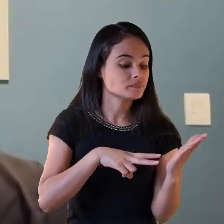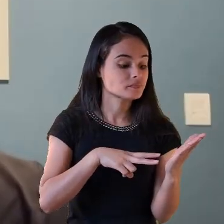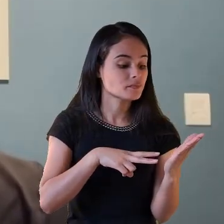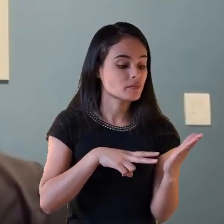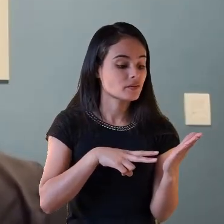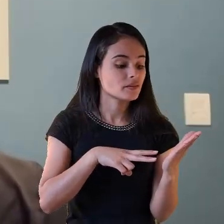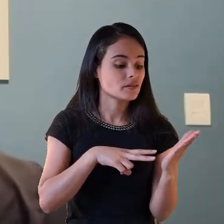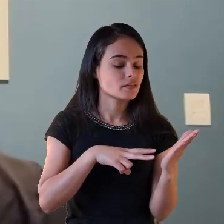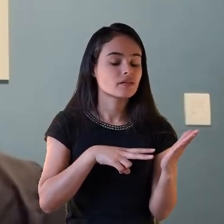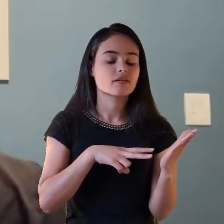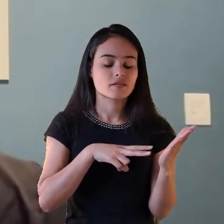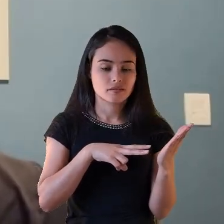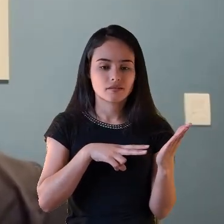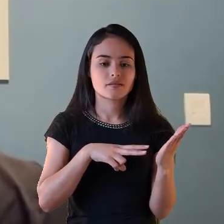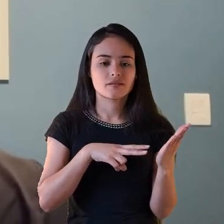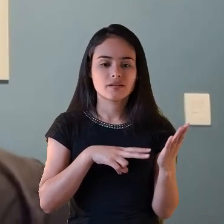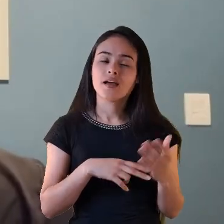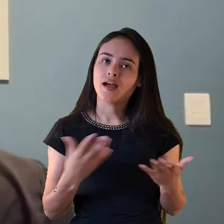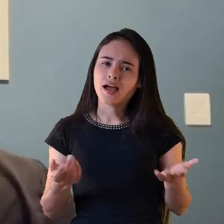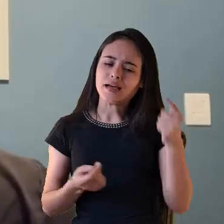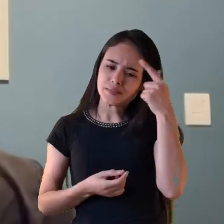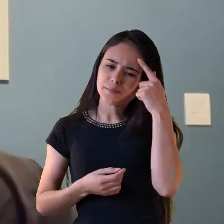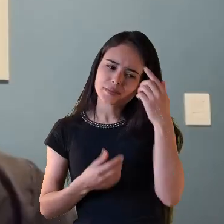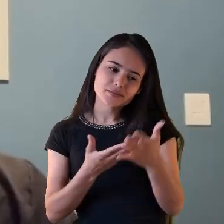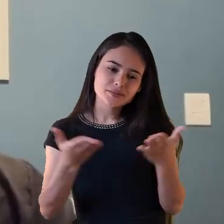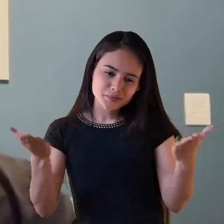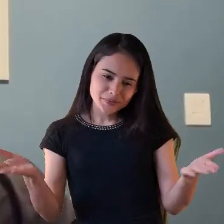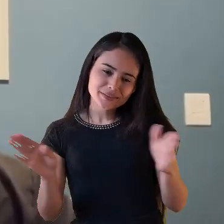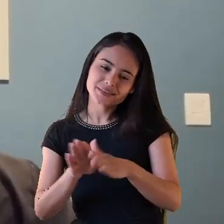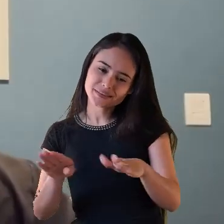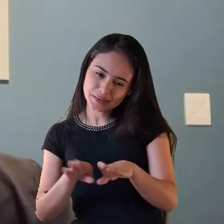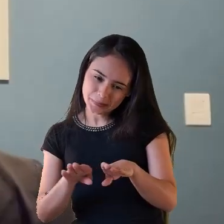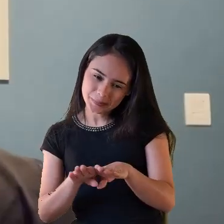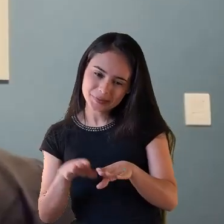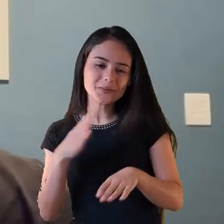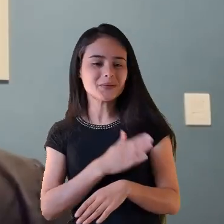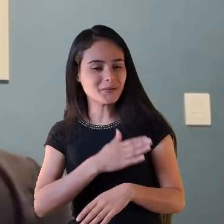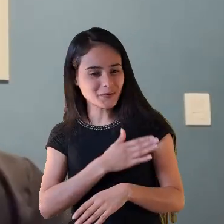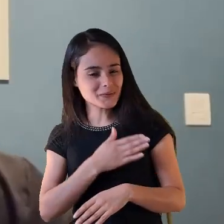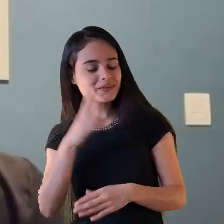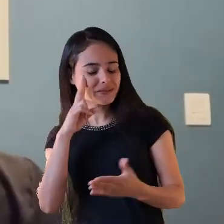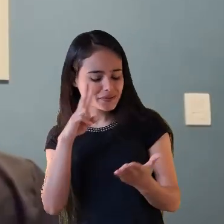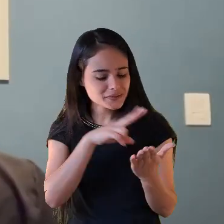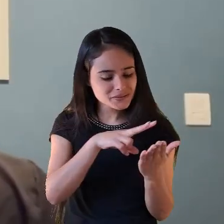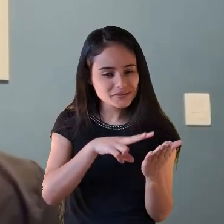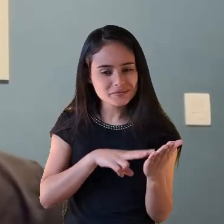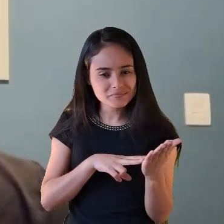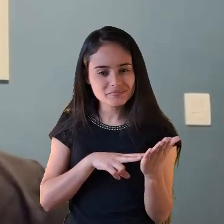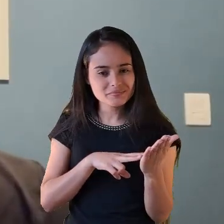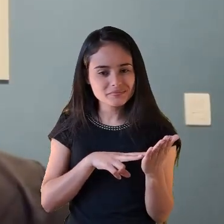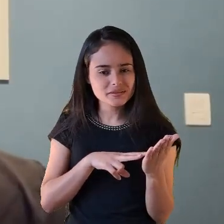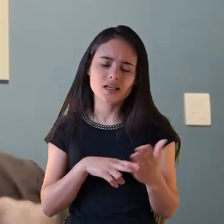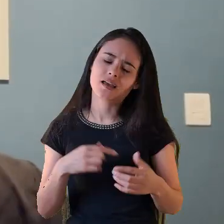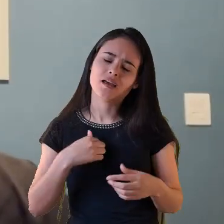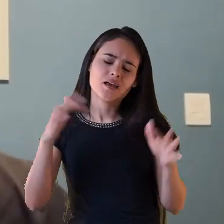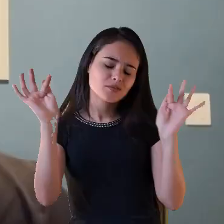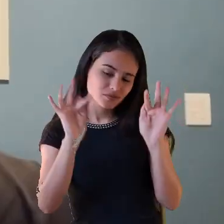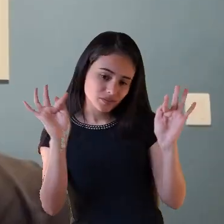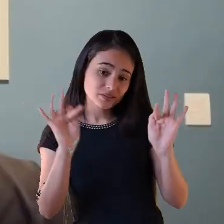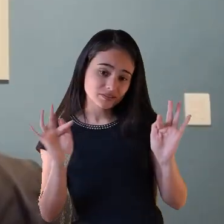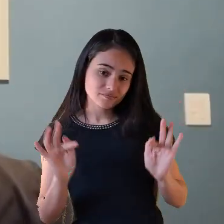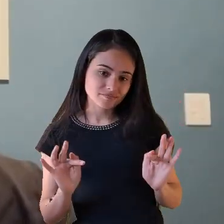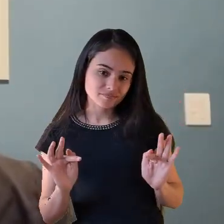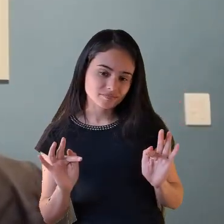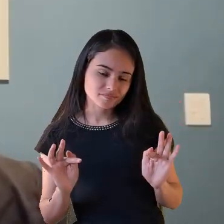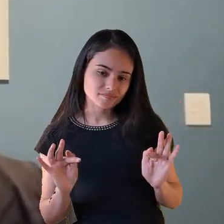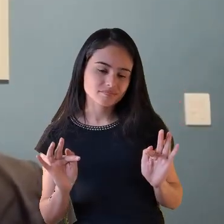festival literário também gostem muito de ler. Então foi algo que me deixou muito feliz. Eu acho que é uma experiência, se houver aqui entre